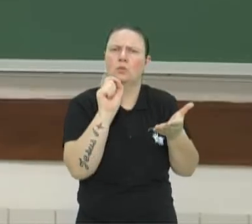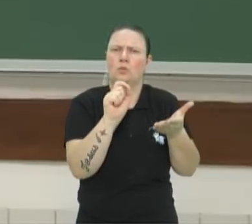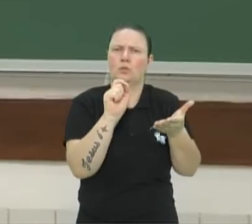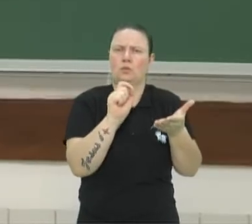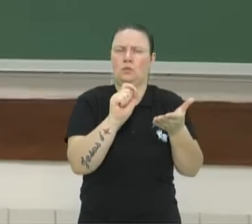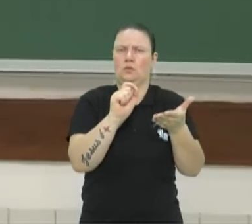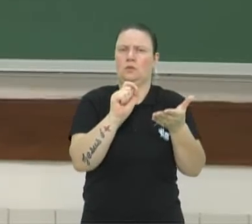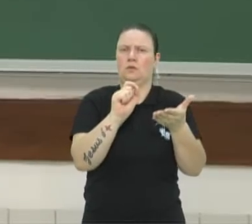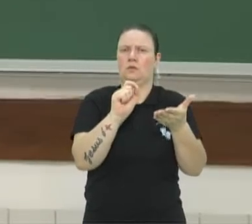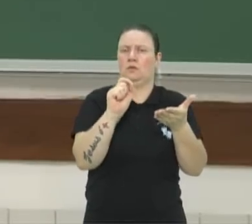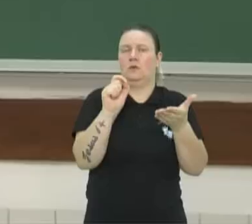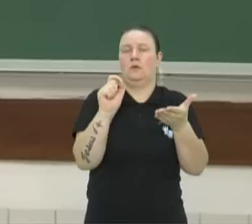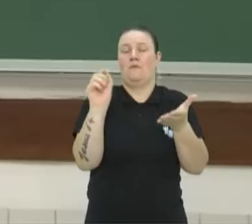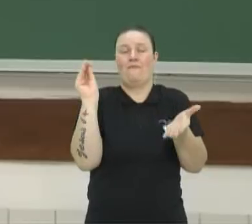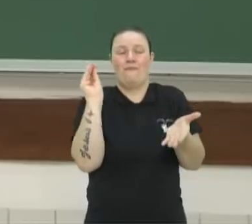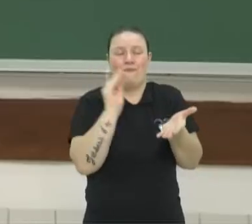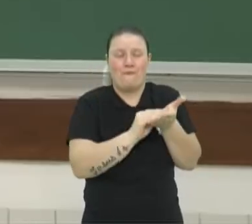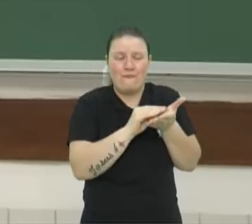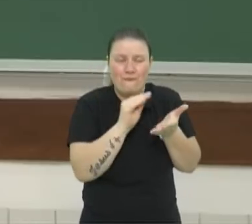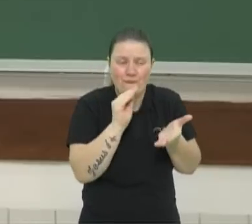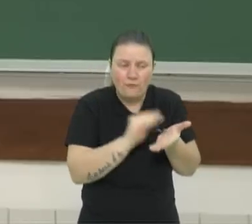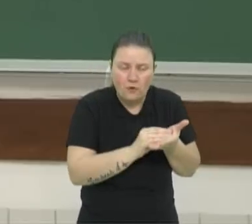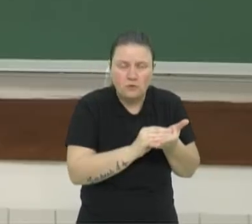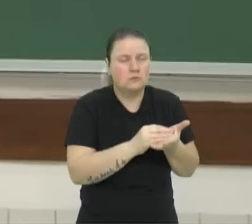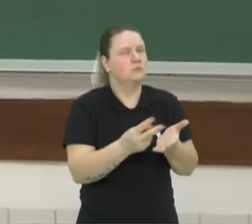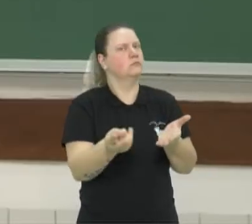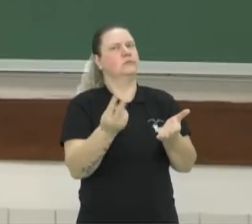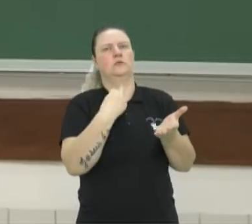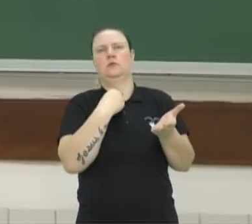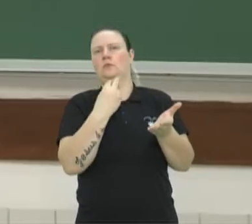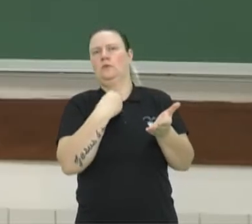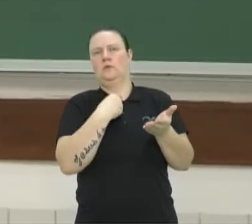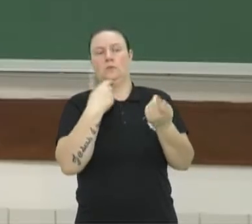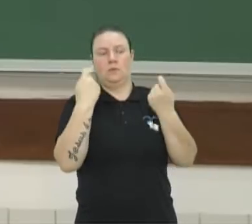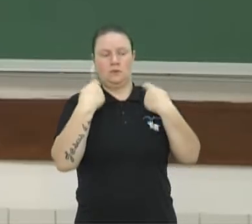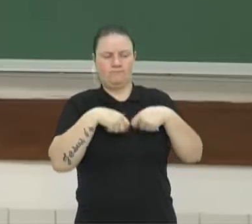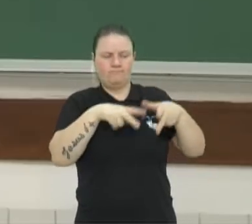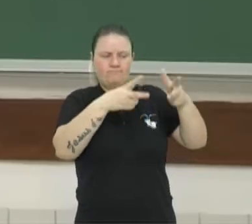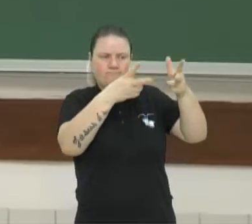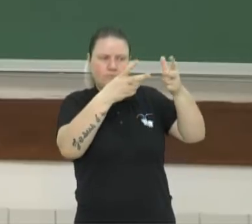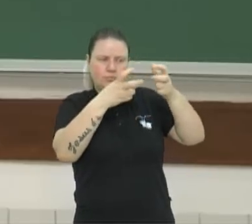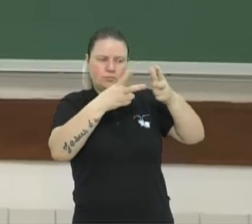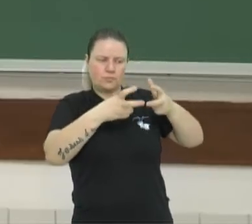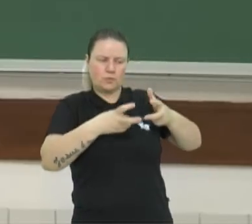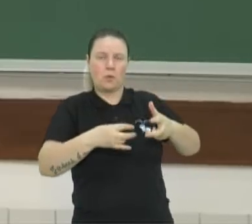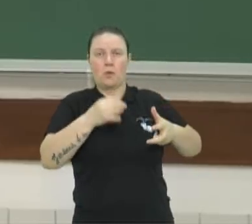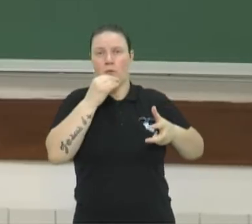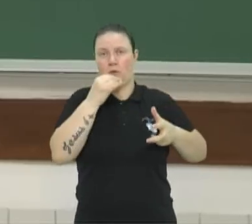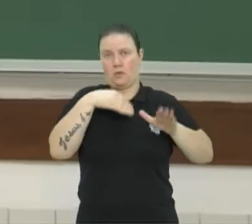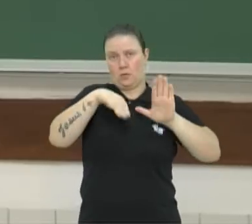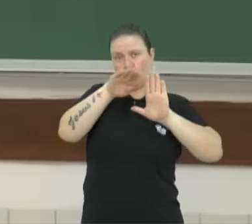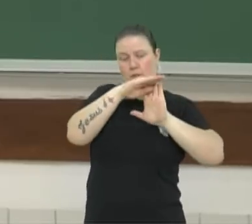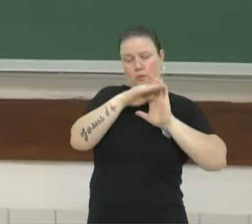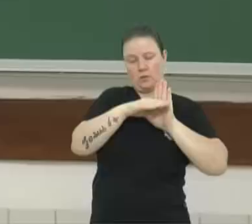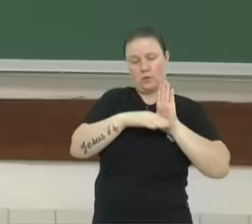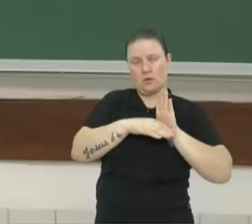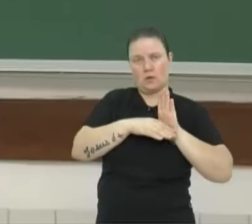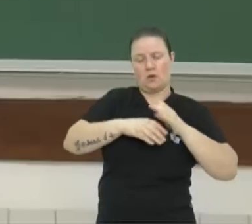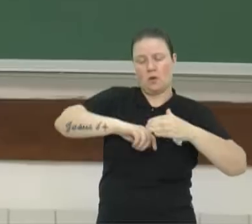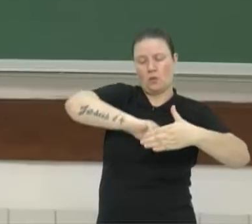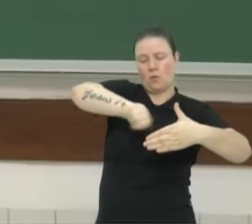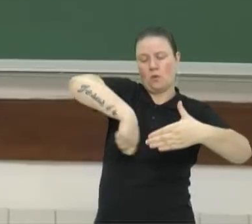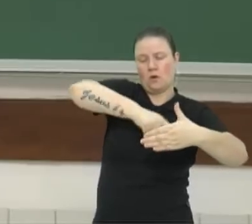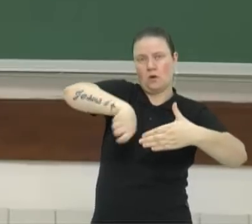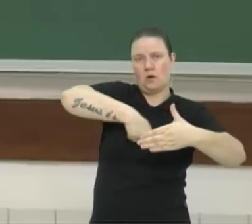não pode faltar no causo. Cada gênero tem as suas características, né? A receita culinária tem uma característica,